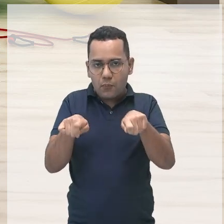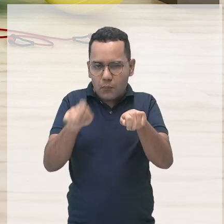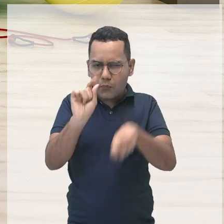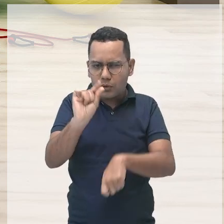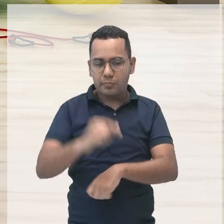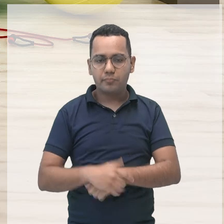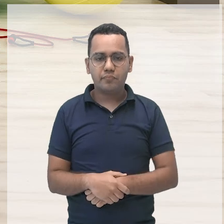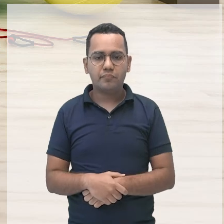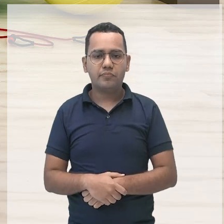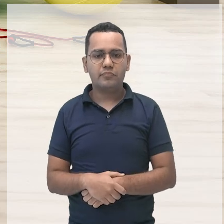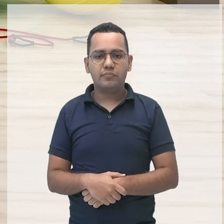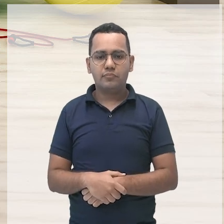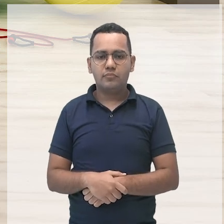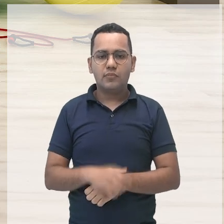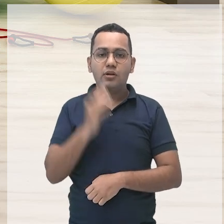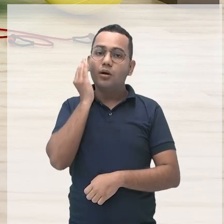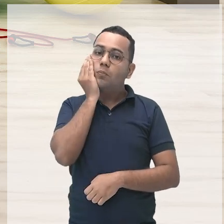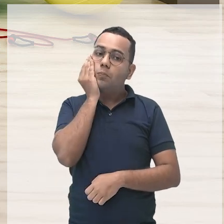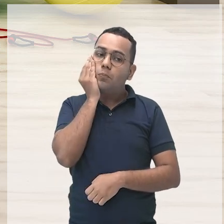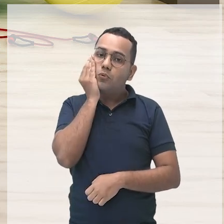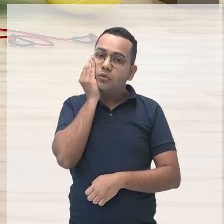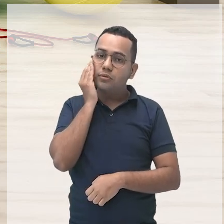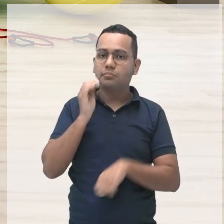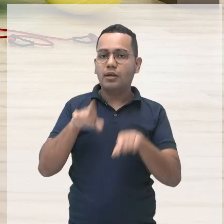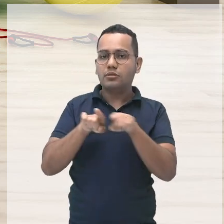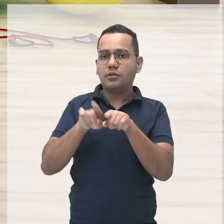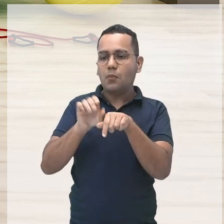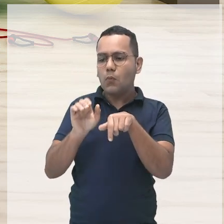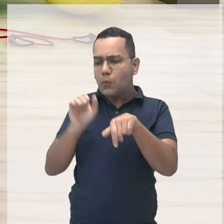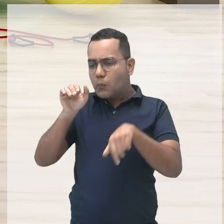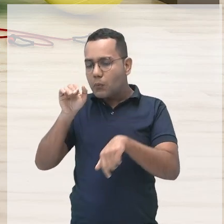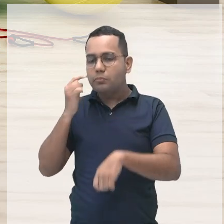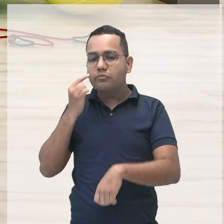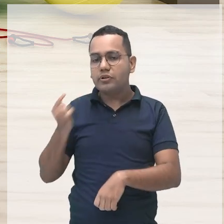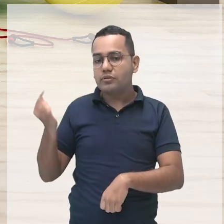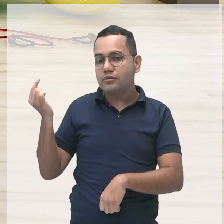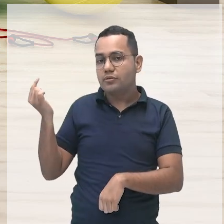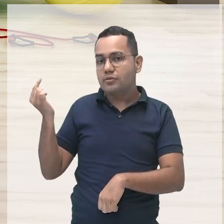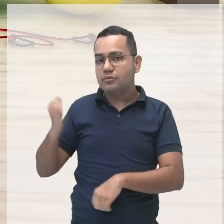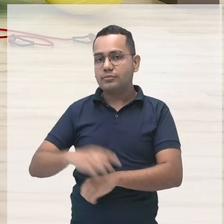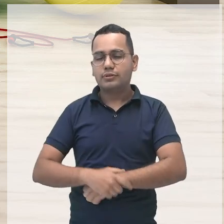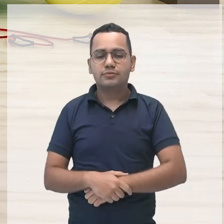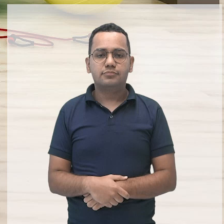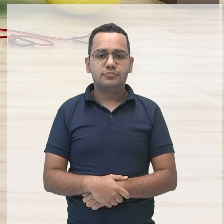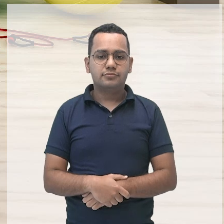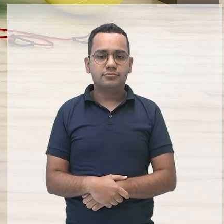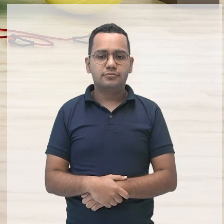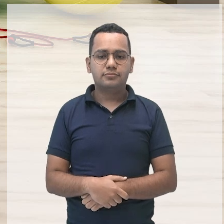atrás e vamos começar a contagem. Vamos lá. Ó, 1,